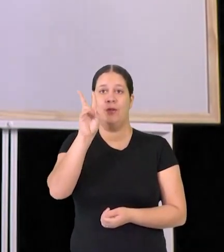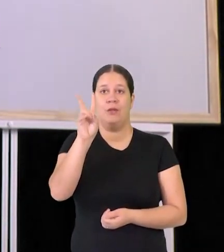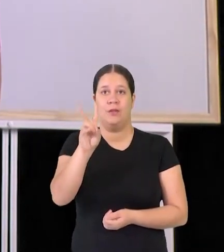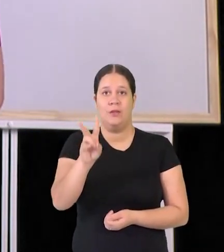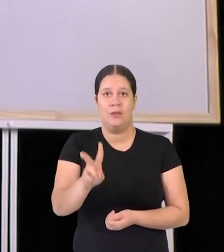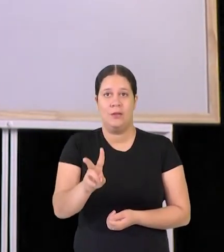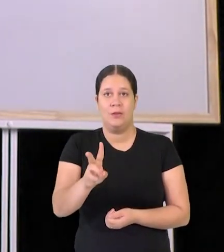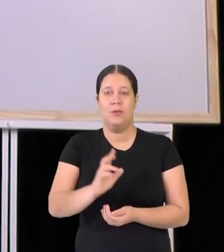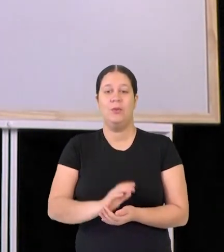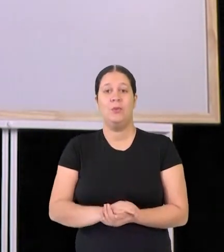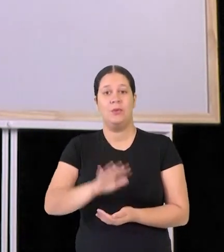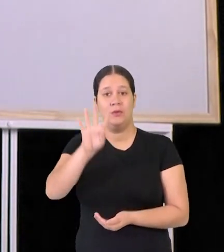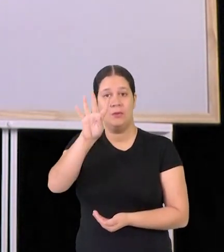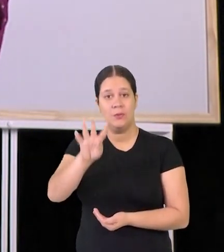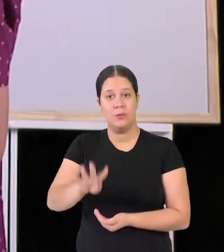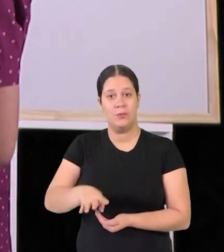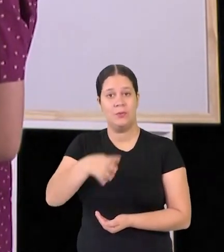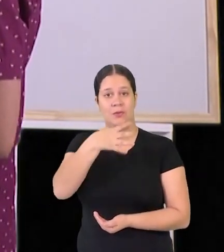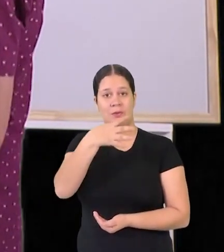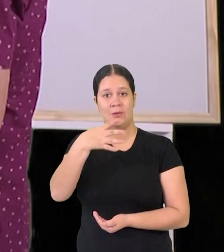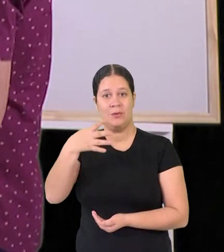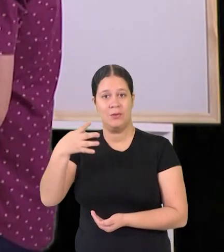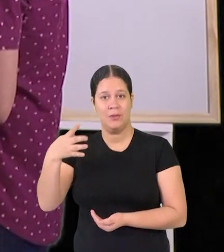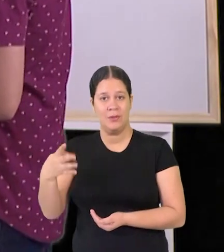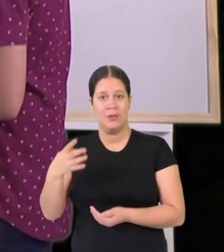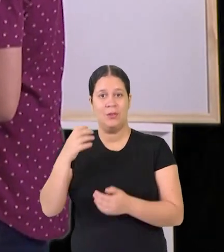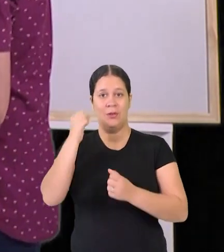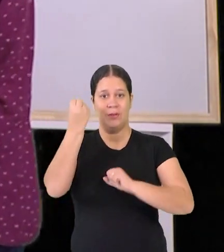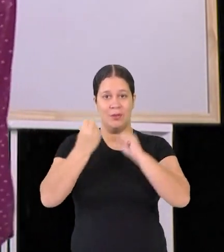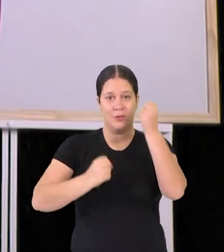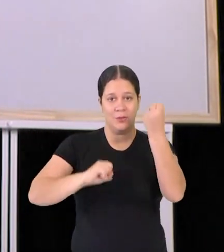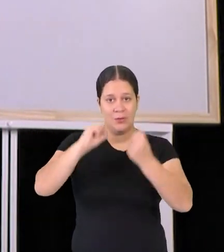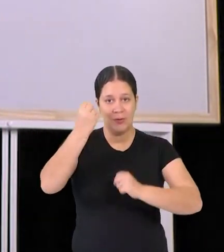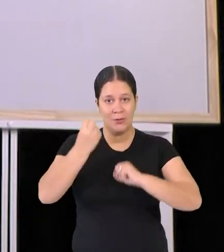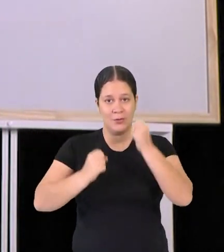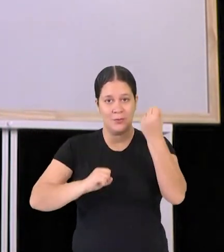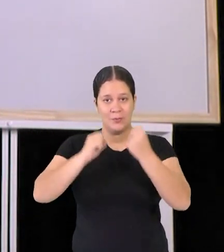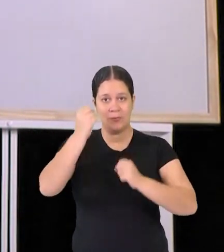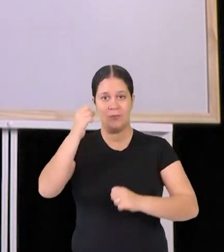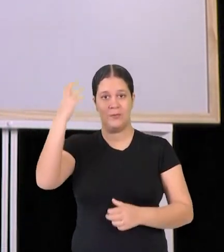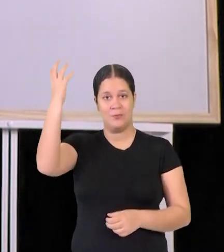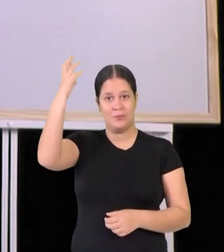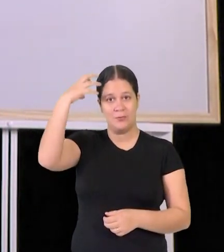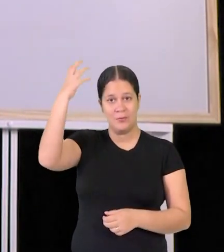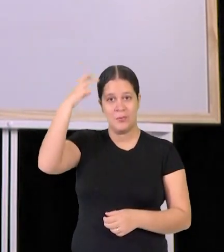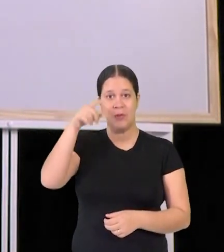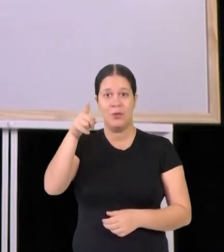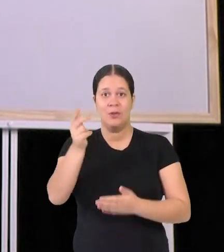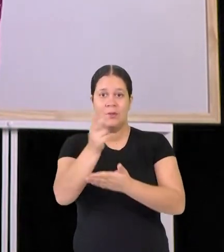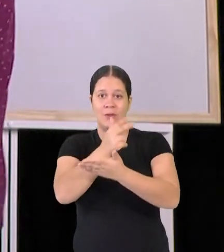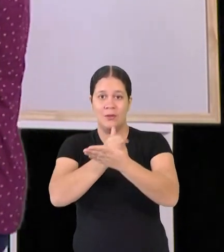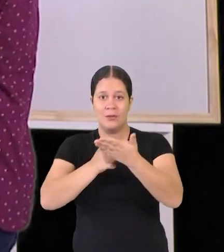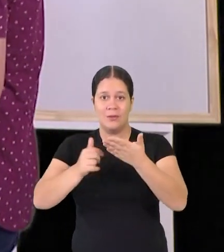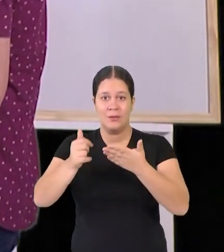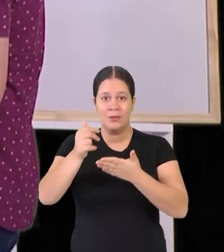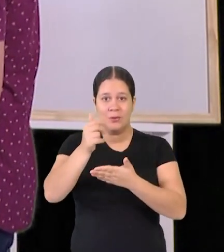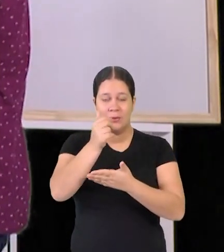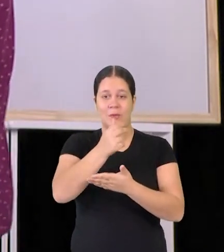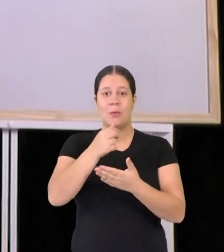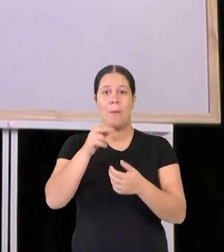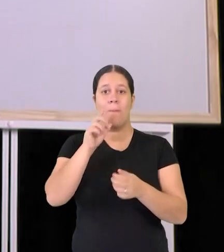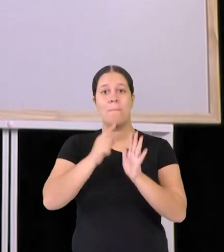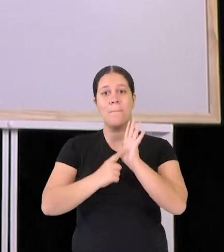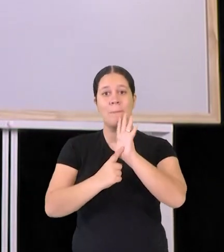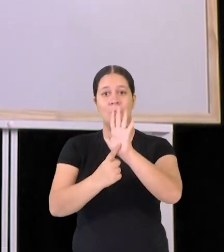diz. O gráfico fornecido por um fabricante de duchas para banho conforme a figura, mostra a vazão